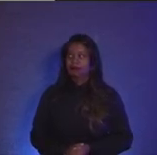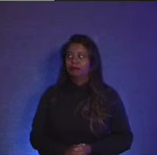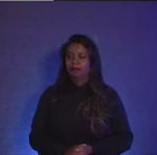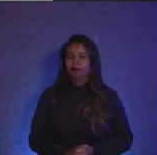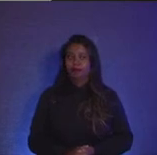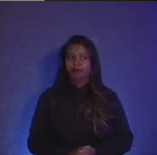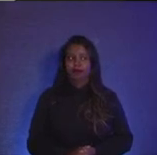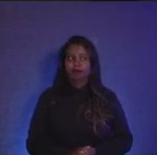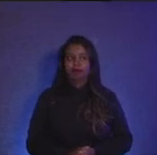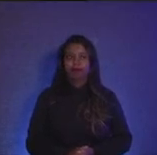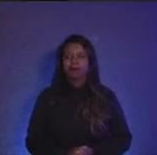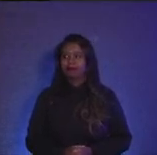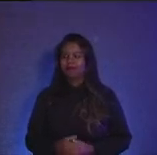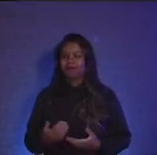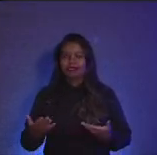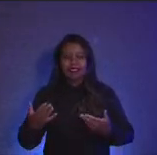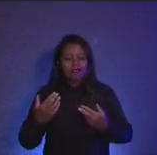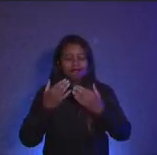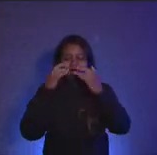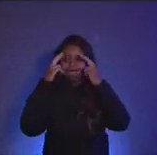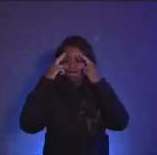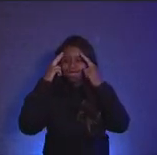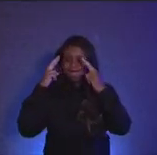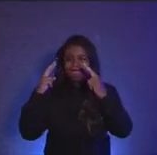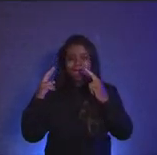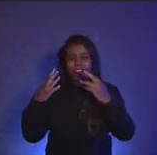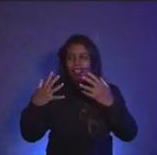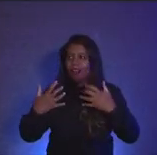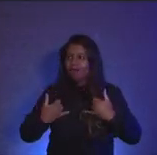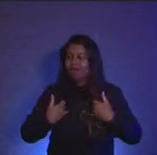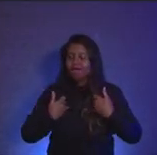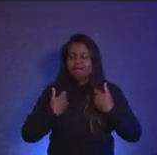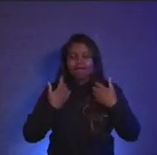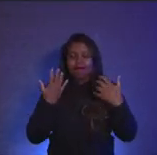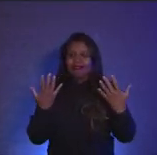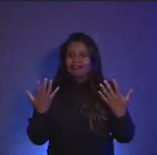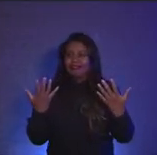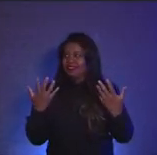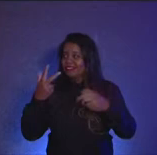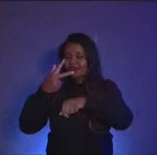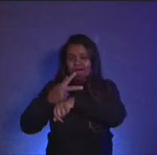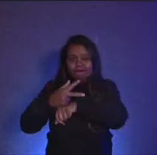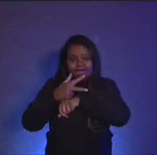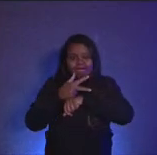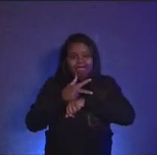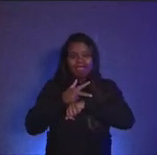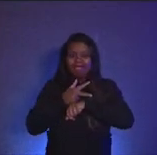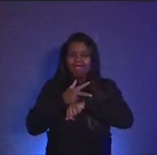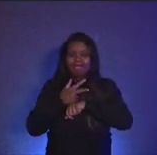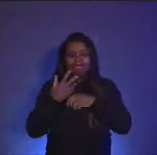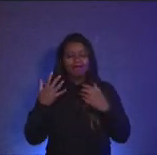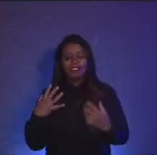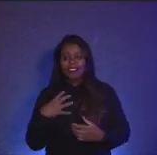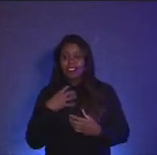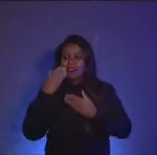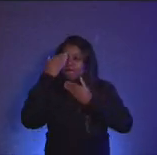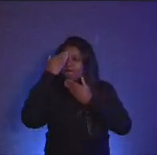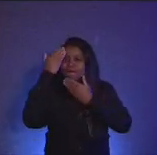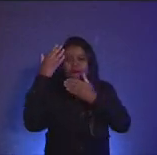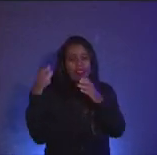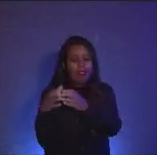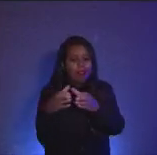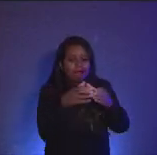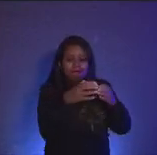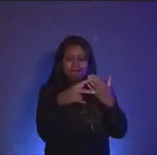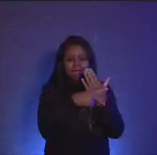mesmo. Foi uma honra receber esse prêmio tão, tão importante. E eu queria primeiramente agradecer a equipe,